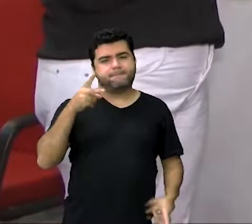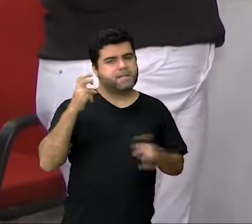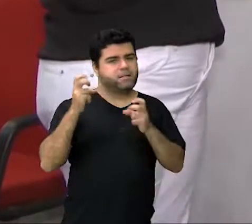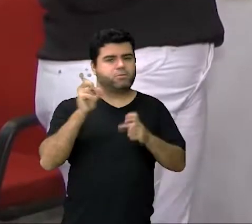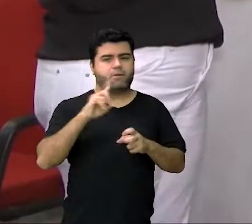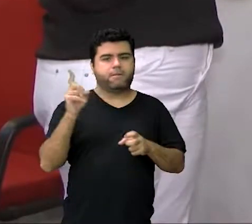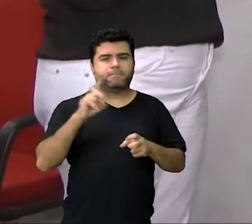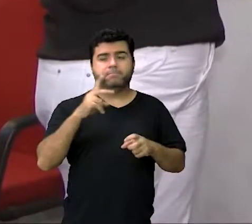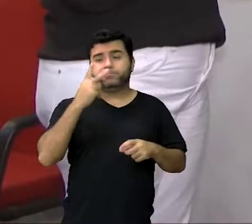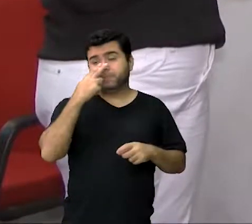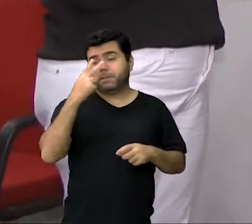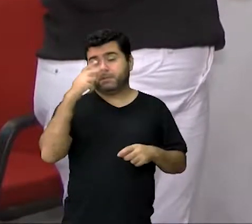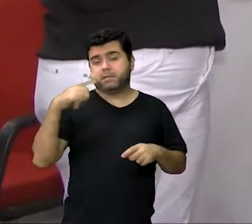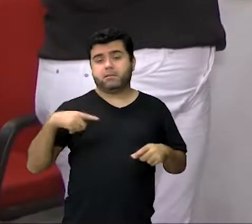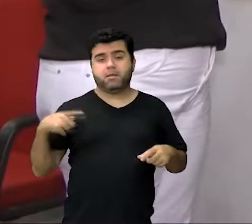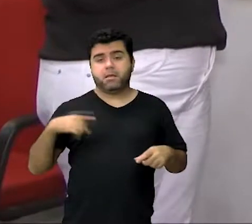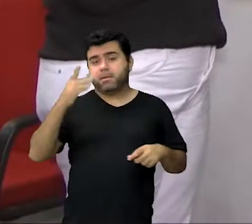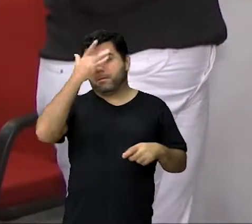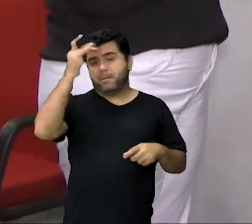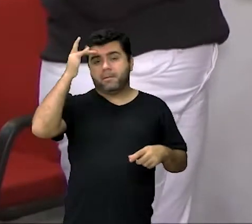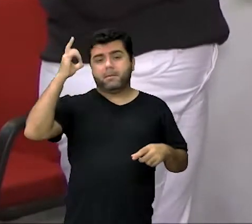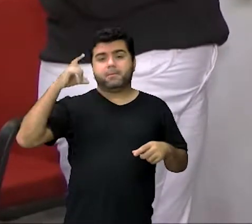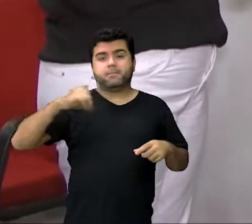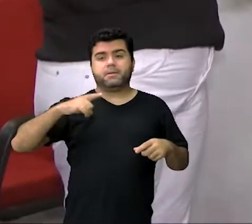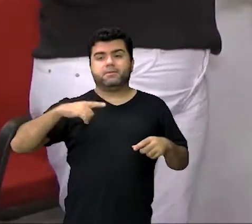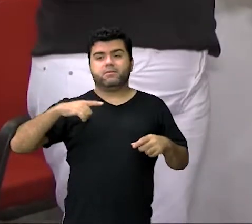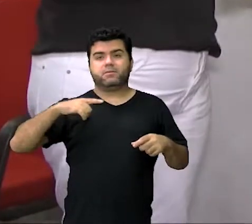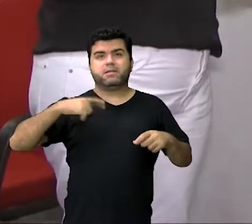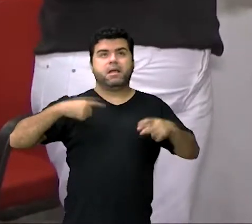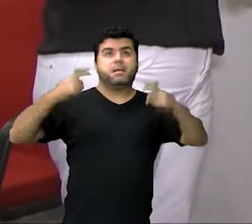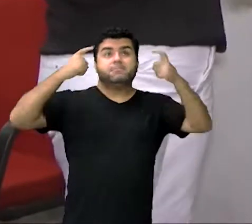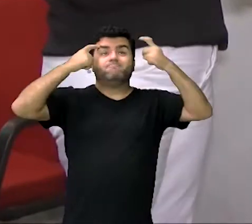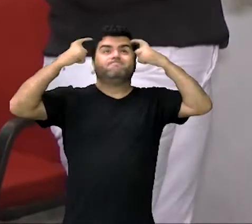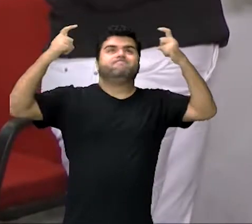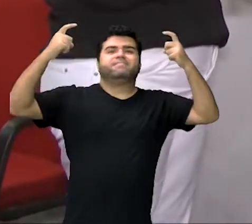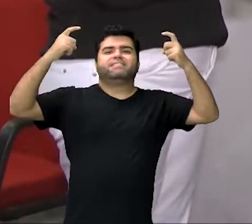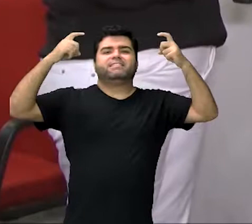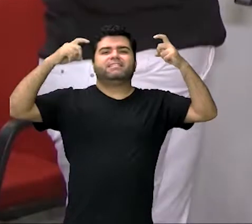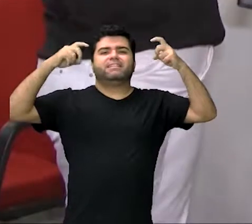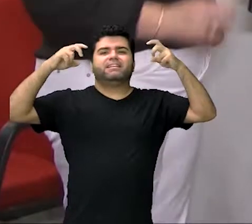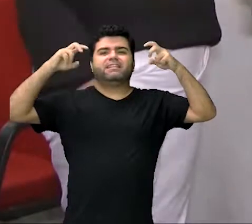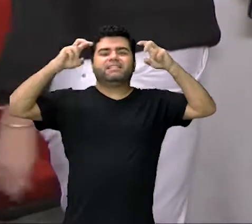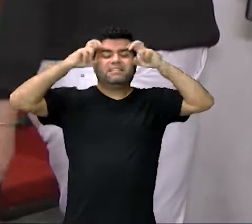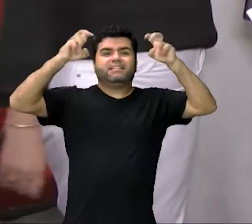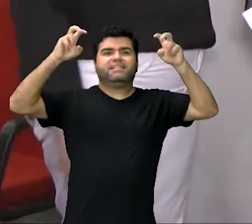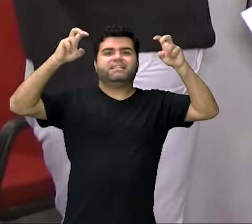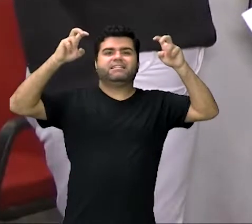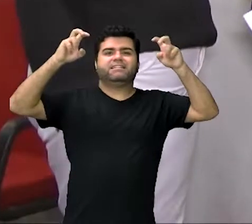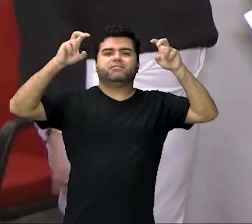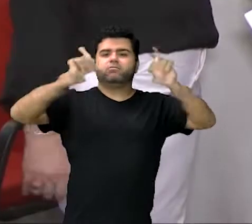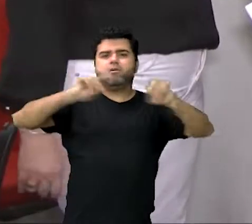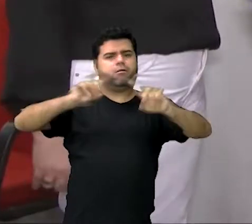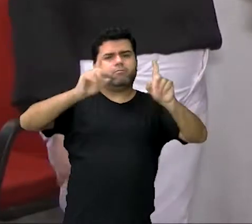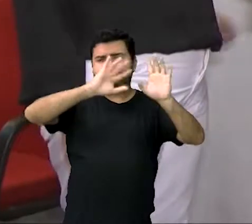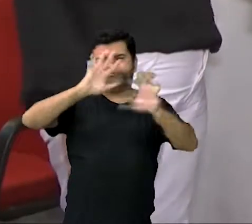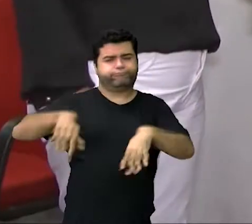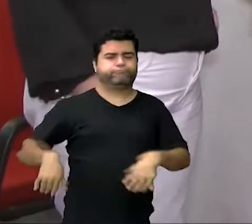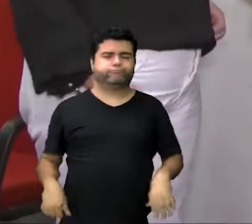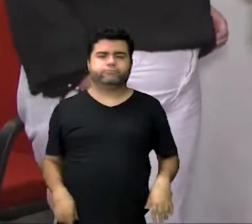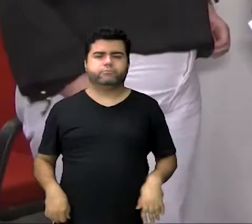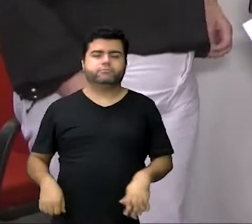os autistas todos como se fossem pessoas de alta dotação, o que é um engano também. Sim. No Viver Sem Limites